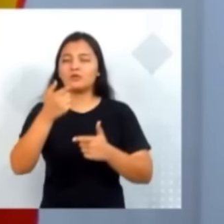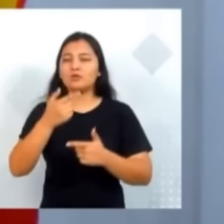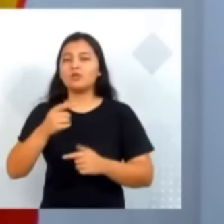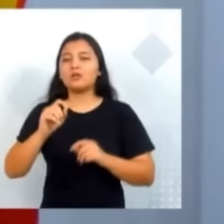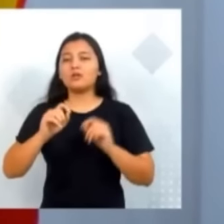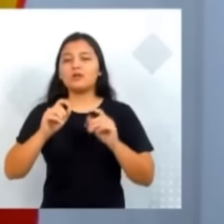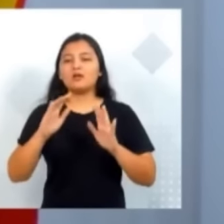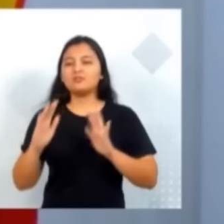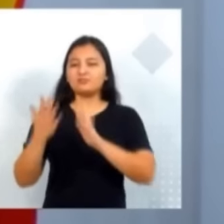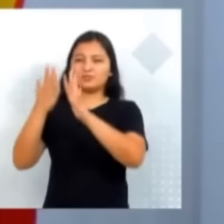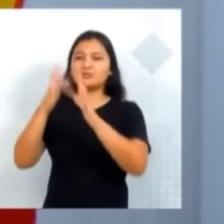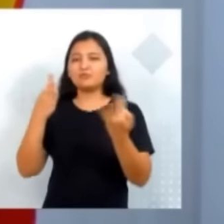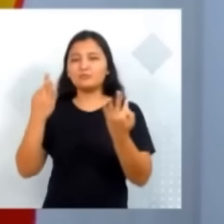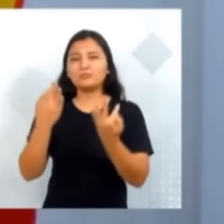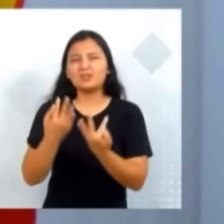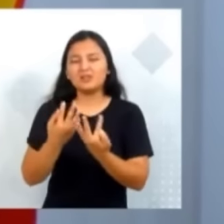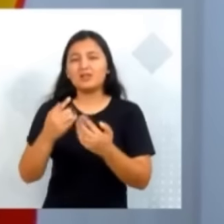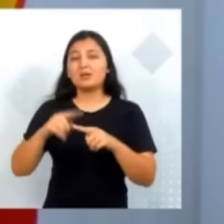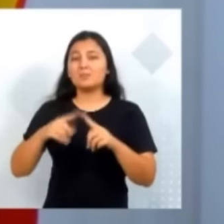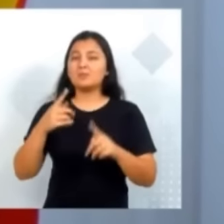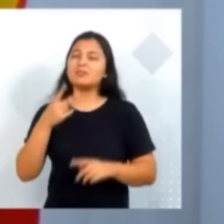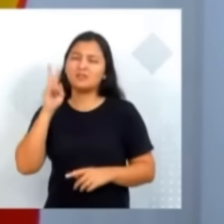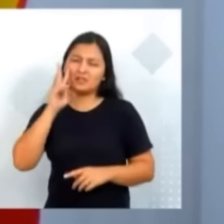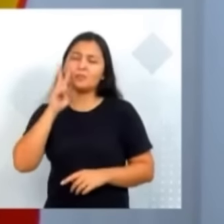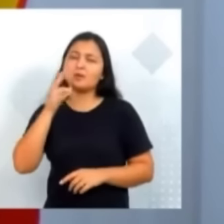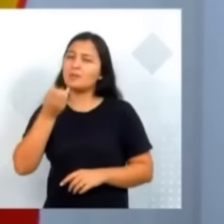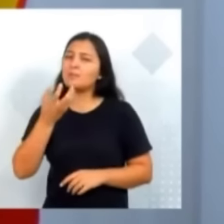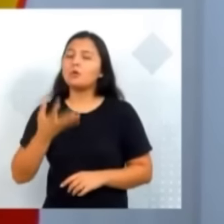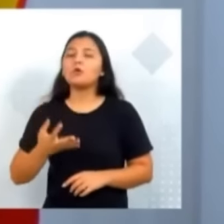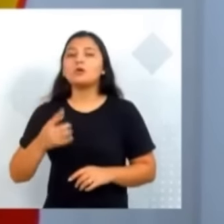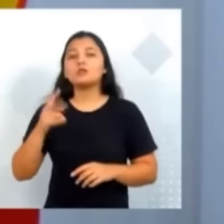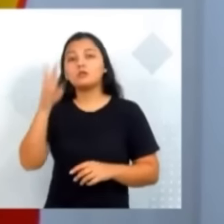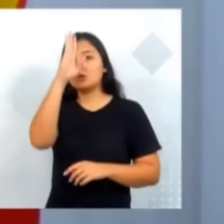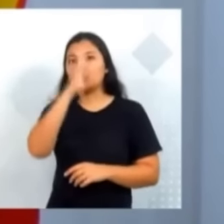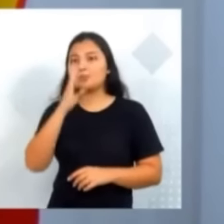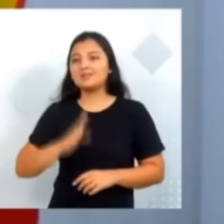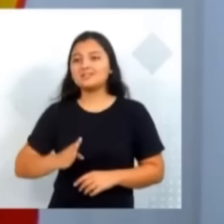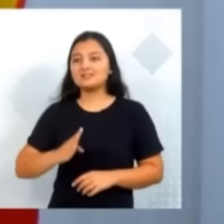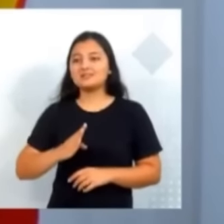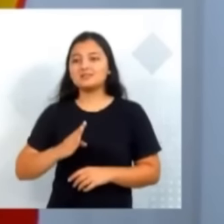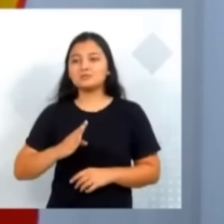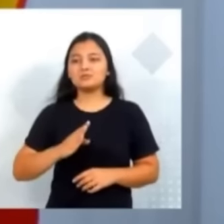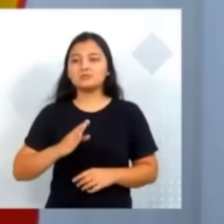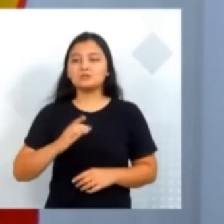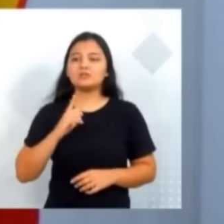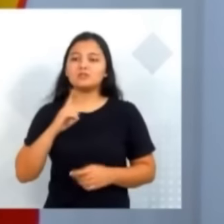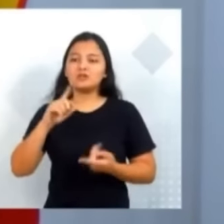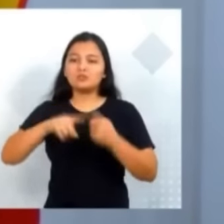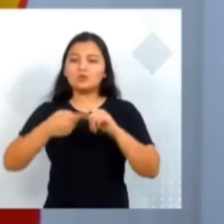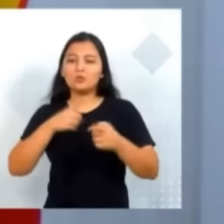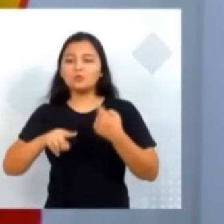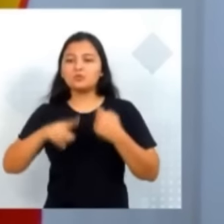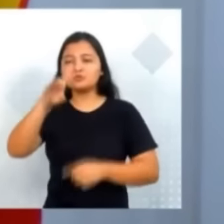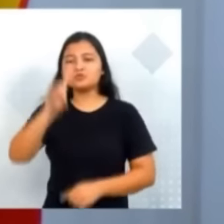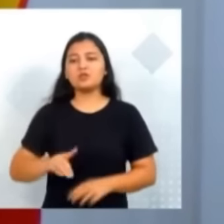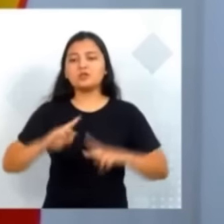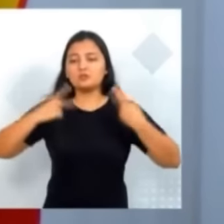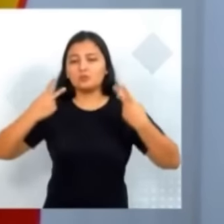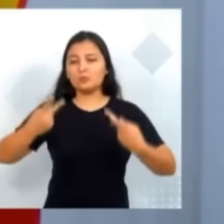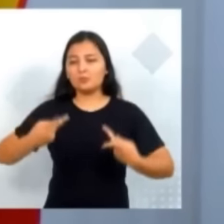Já destacado anteriormente, mas é conveniente lembrar que o Brasil é signatário de inúmeros acordos de direitos humanos que são